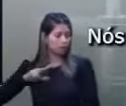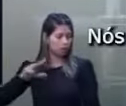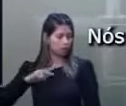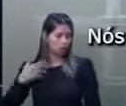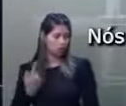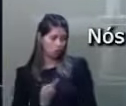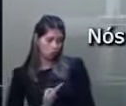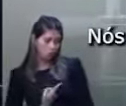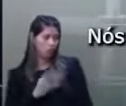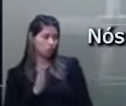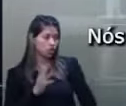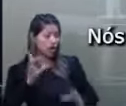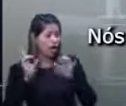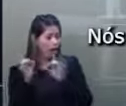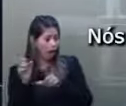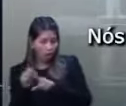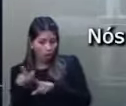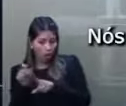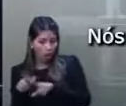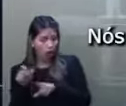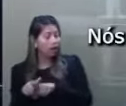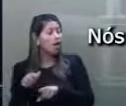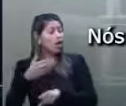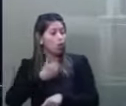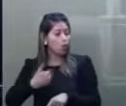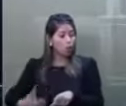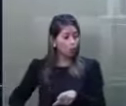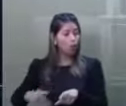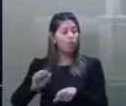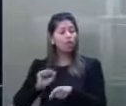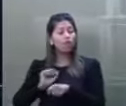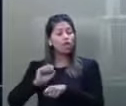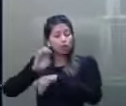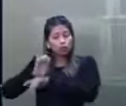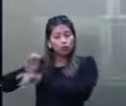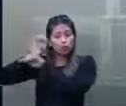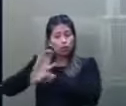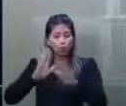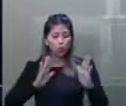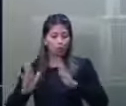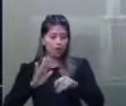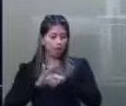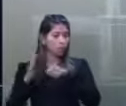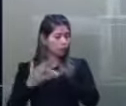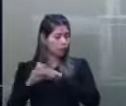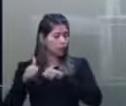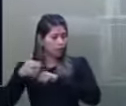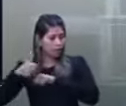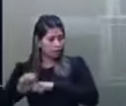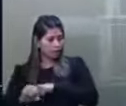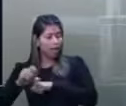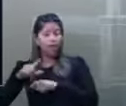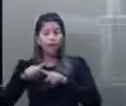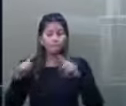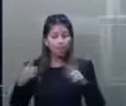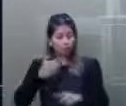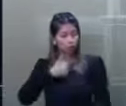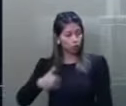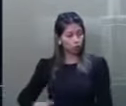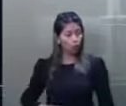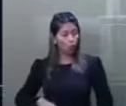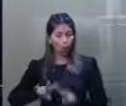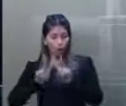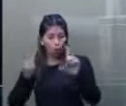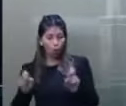Nós o alugamos para o governo do estado para o período da pandemia. E o ex-governador apunhalou, aspas,